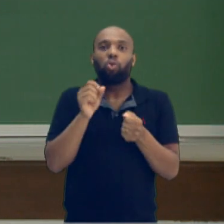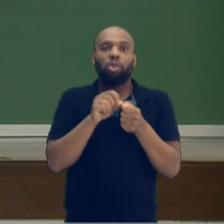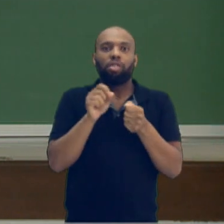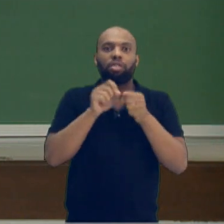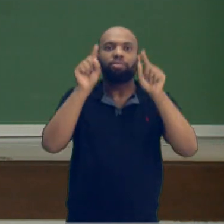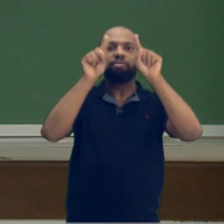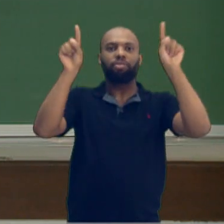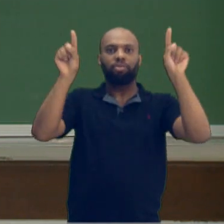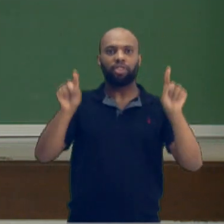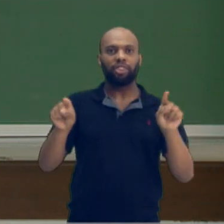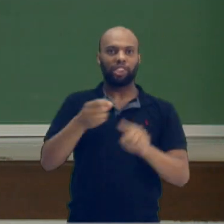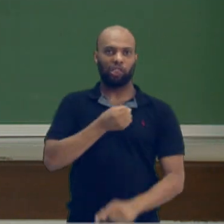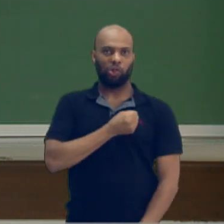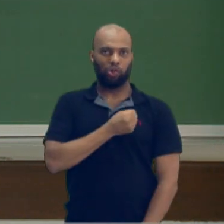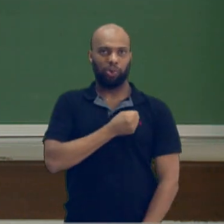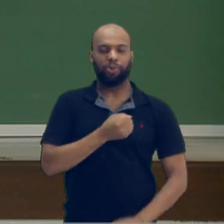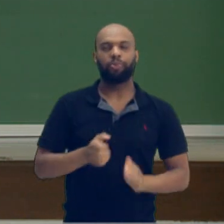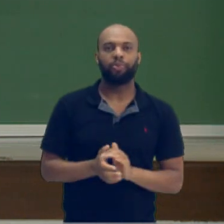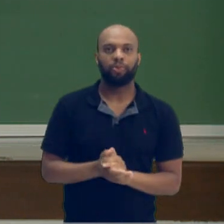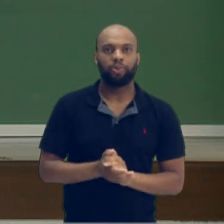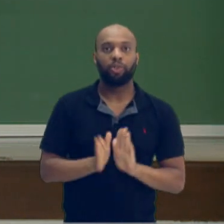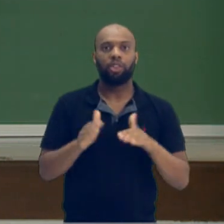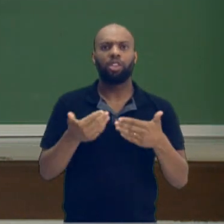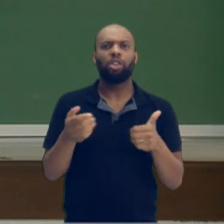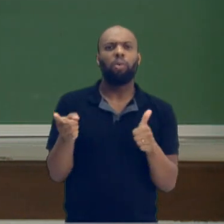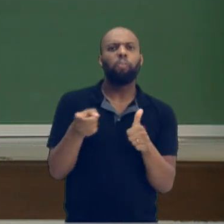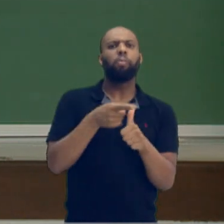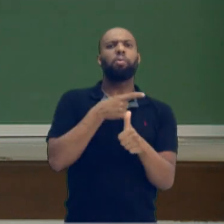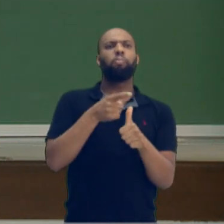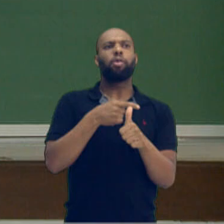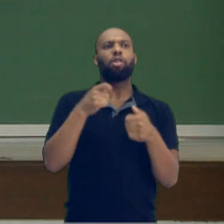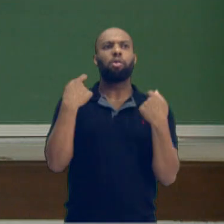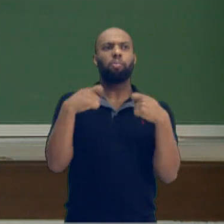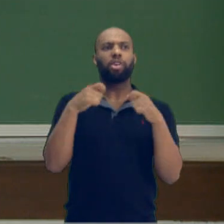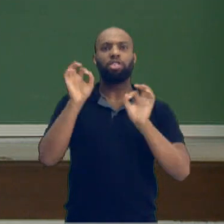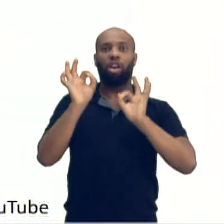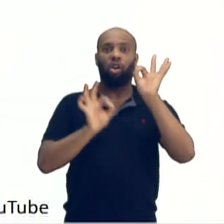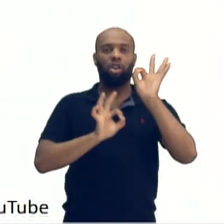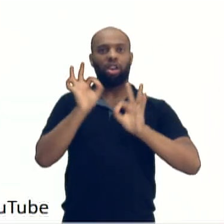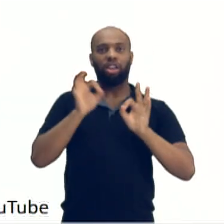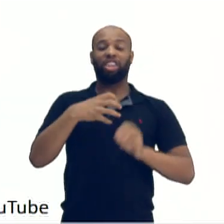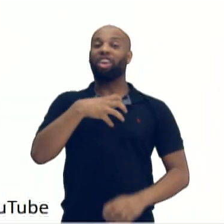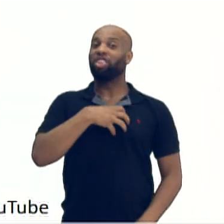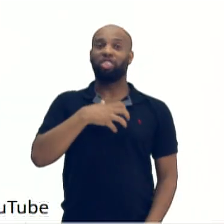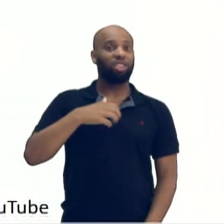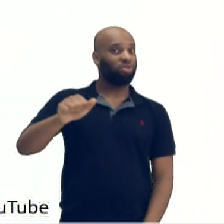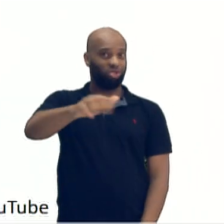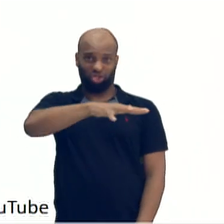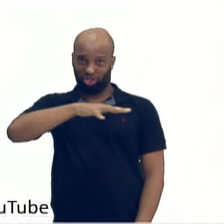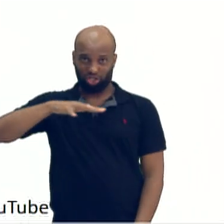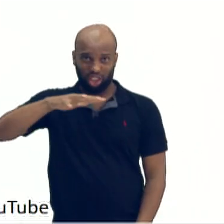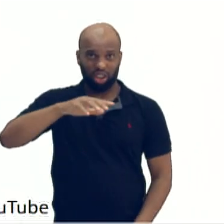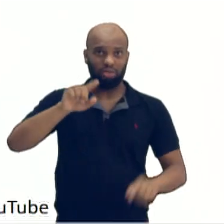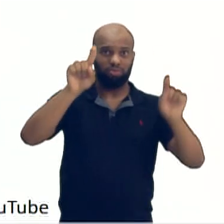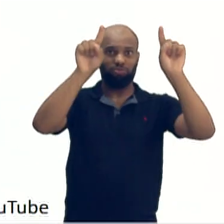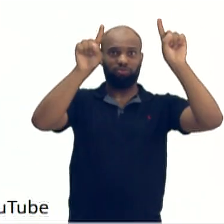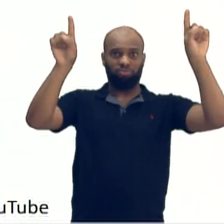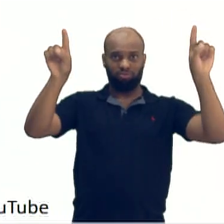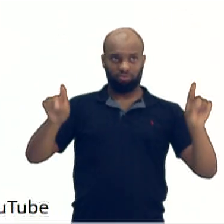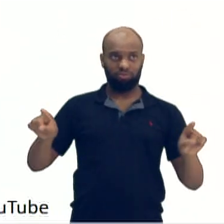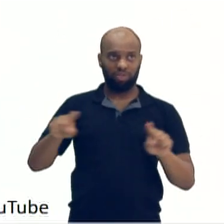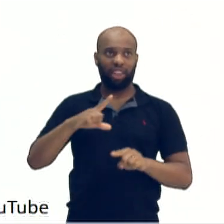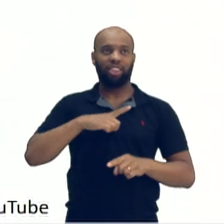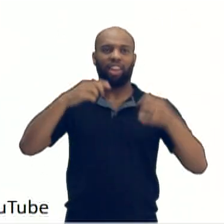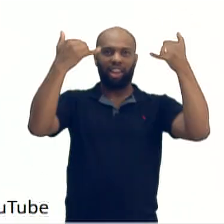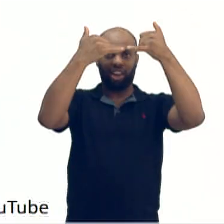matriz numérica? Vamos lá. Primeira coisa, montei a nossa matriz genérica, tá certo? Eu falei para vocês, então, que ela tem